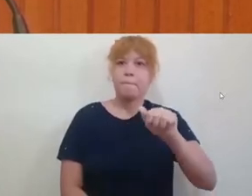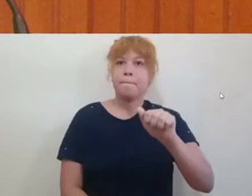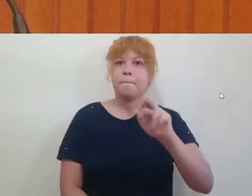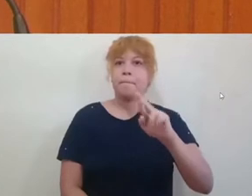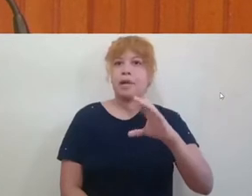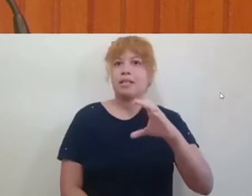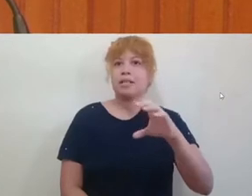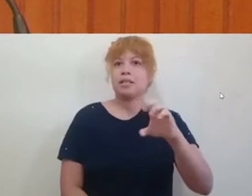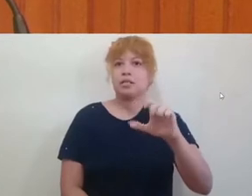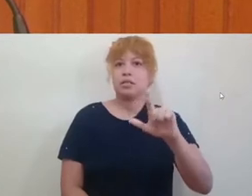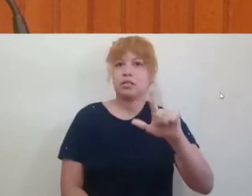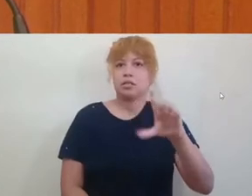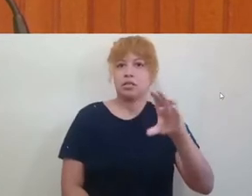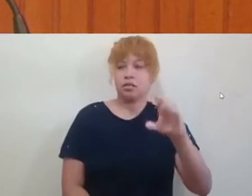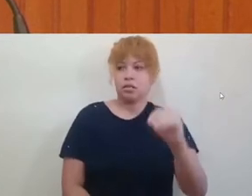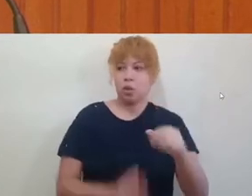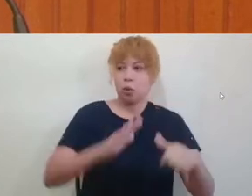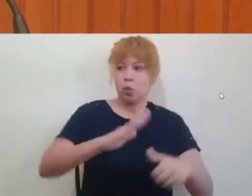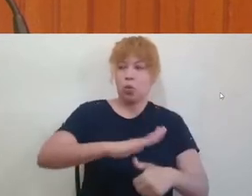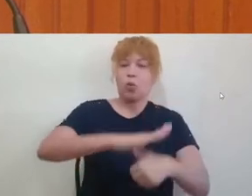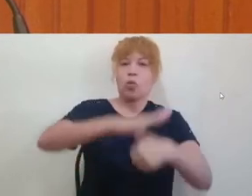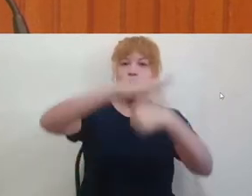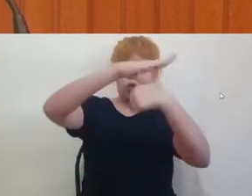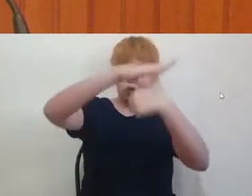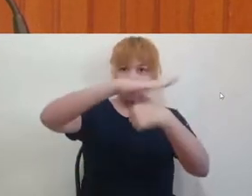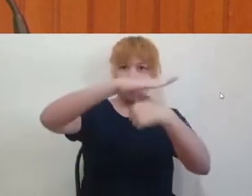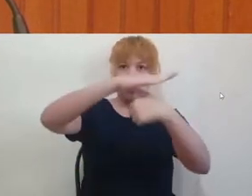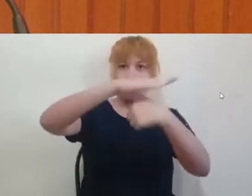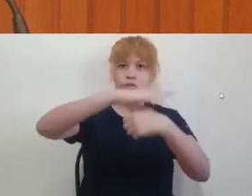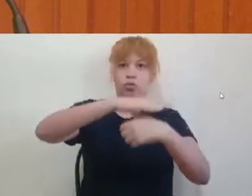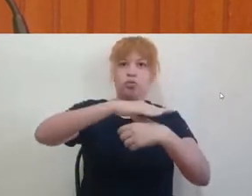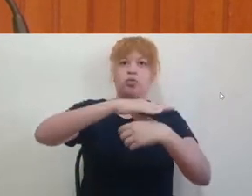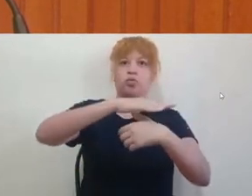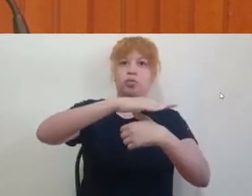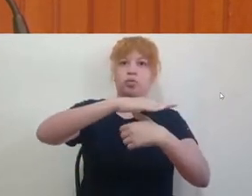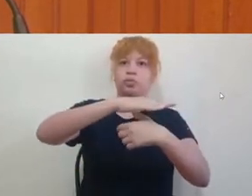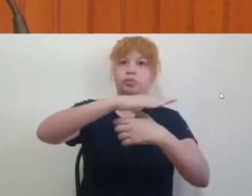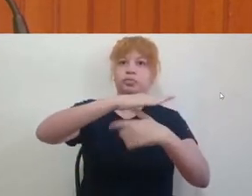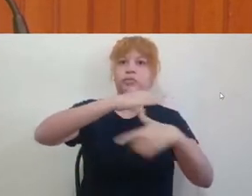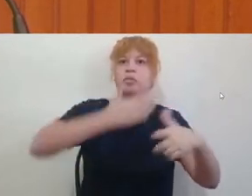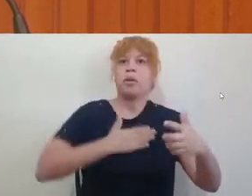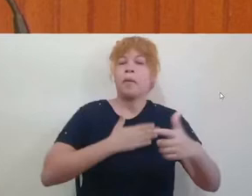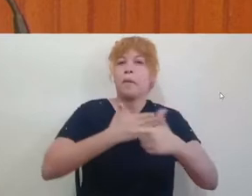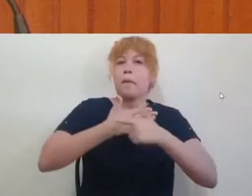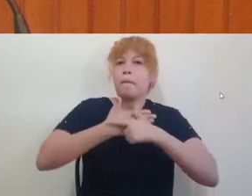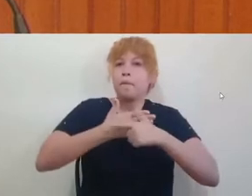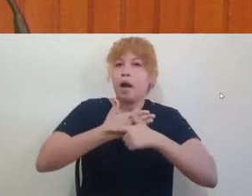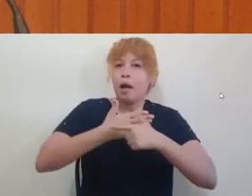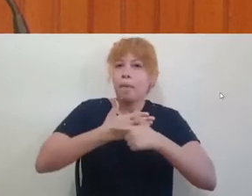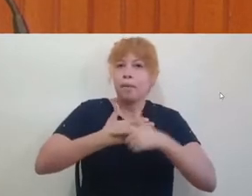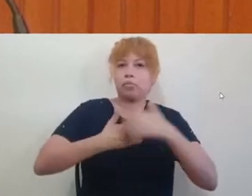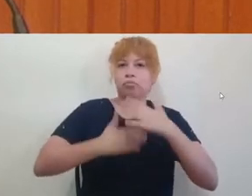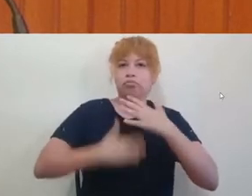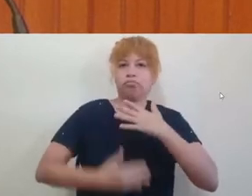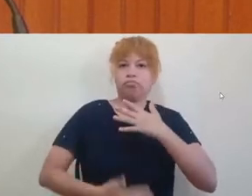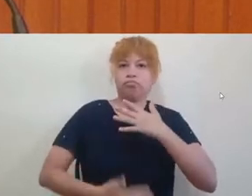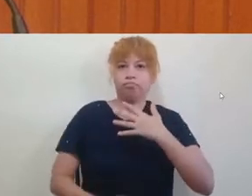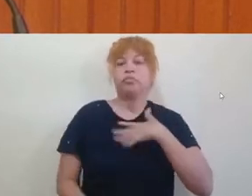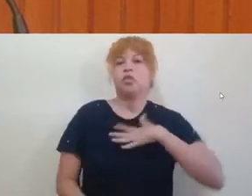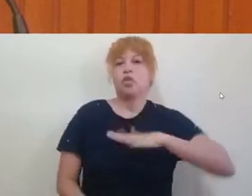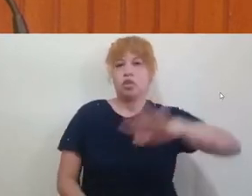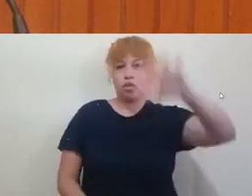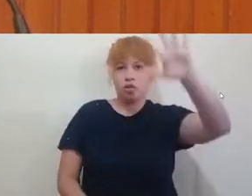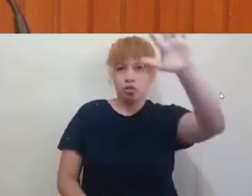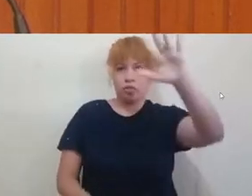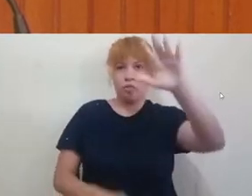de Graduação, professora Maria do Socorro de Lima Oliveira, para fazer a sua saudação aos mais novos profissionais formados